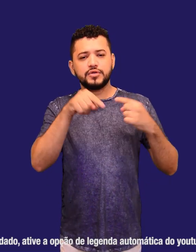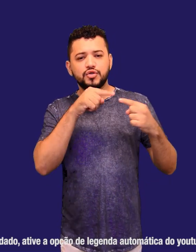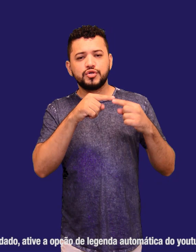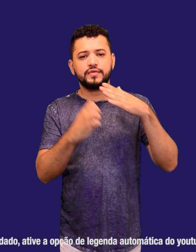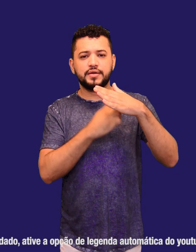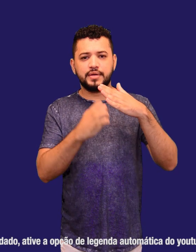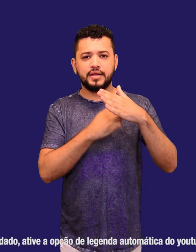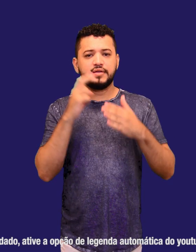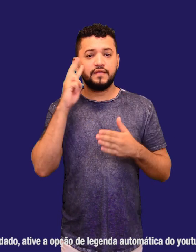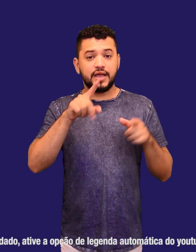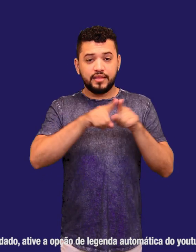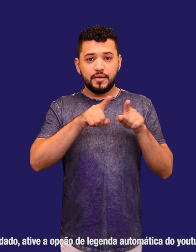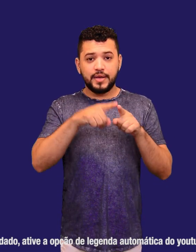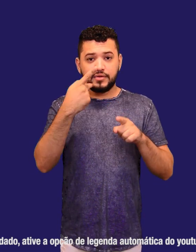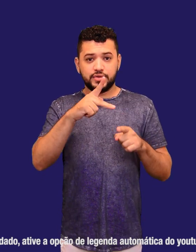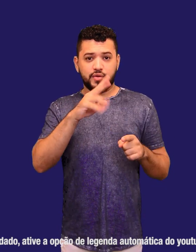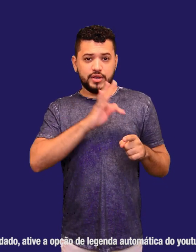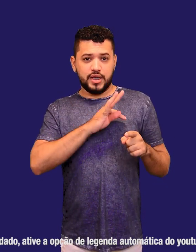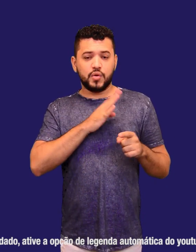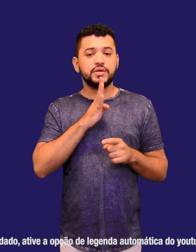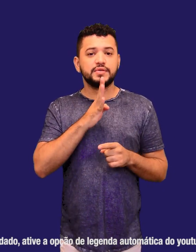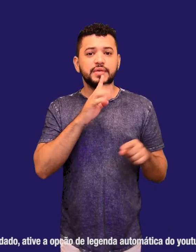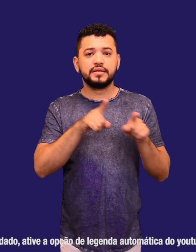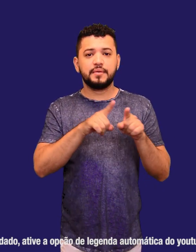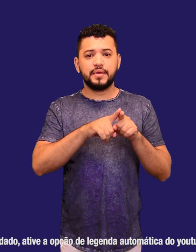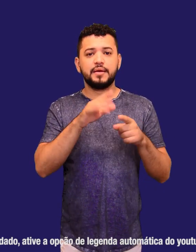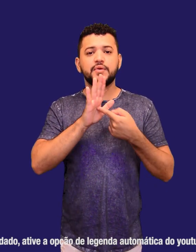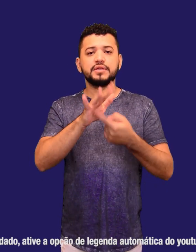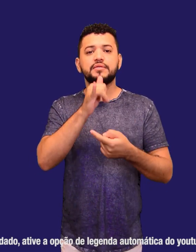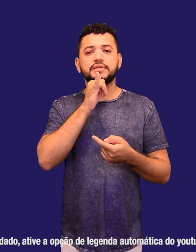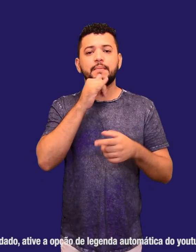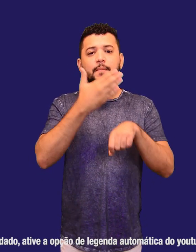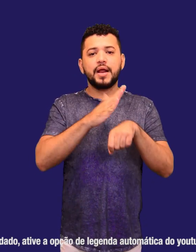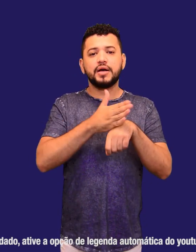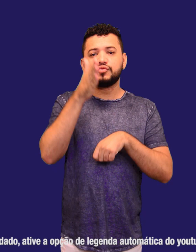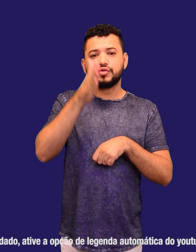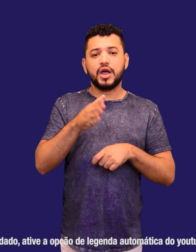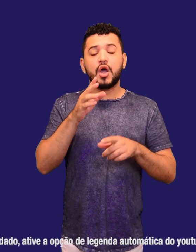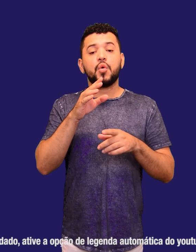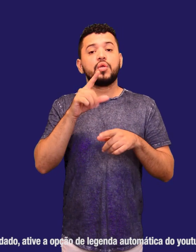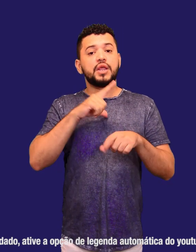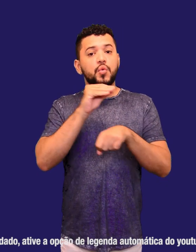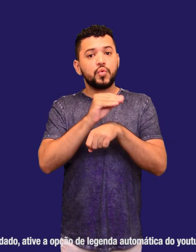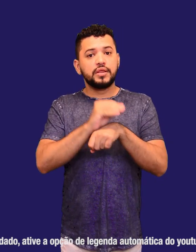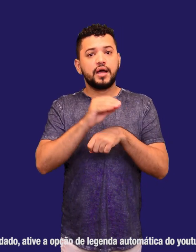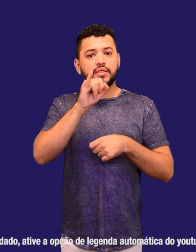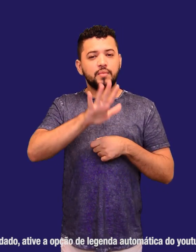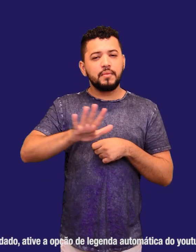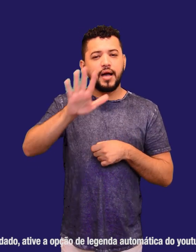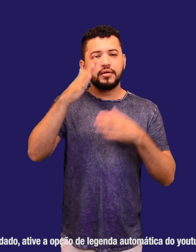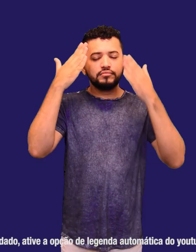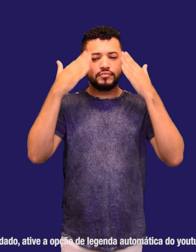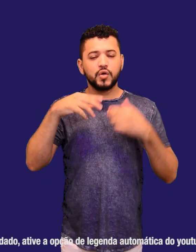ressaltando as suas habilidades técnicas e comportamentais, com exemplos práticos e diretos, cuidar da imagem pessoal, evitando decotes, né,